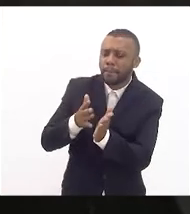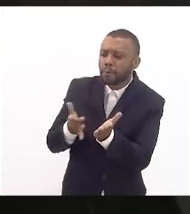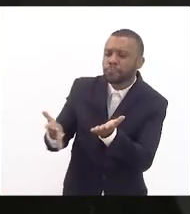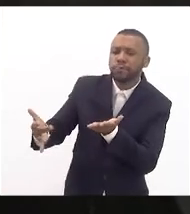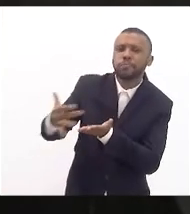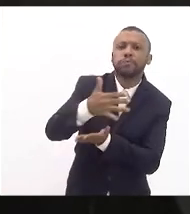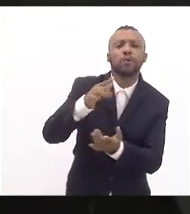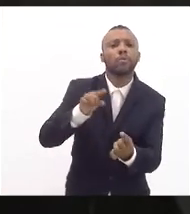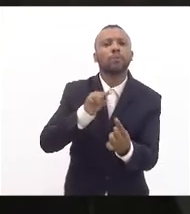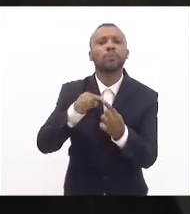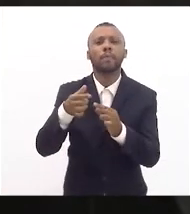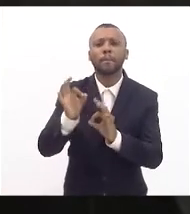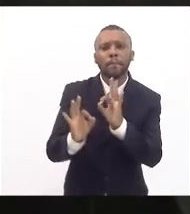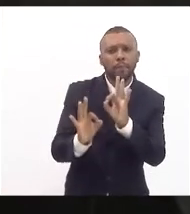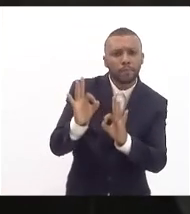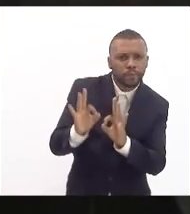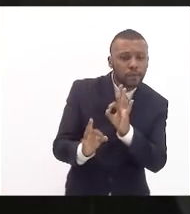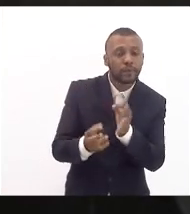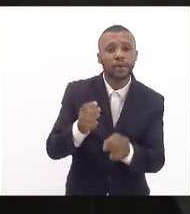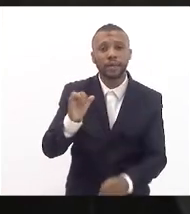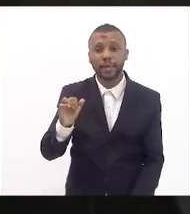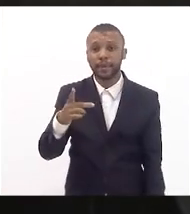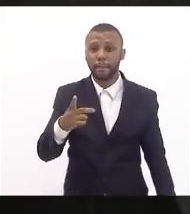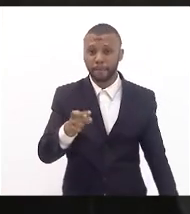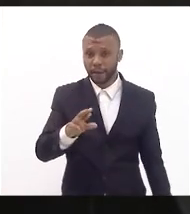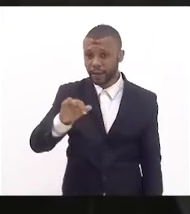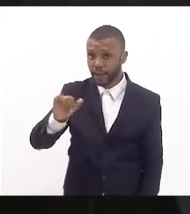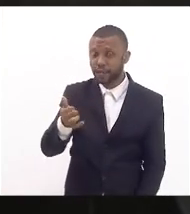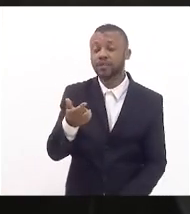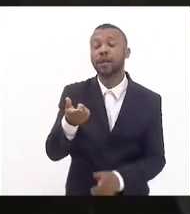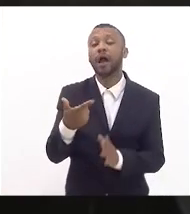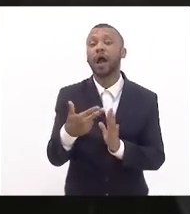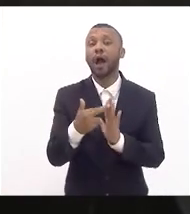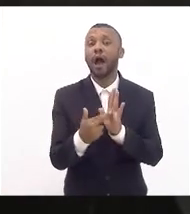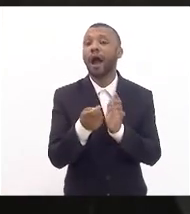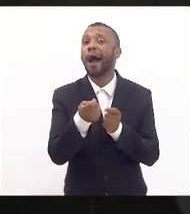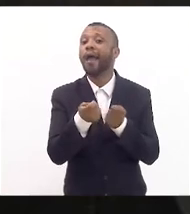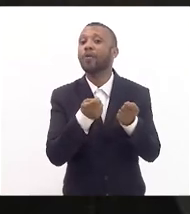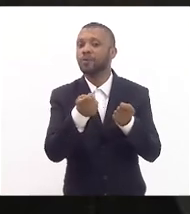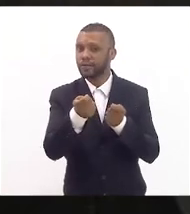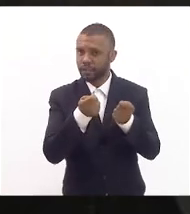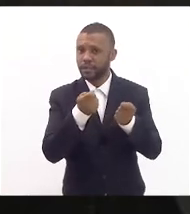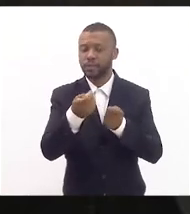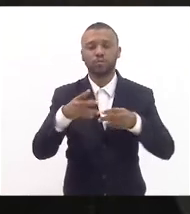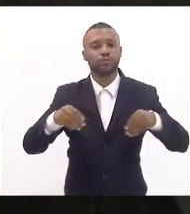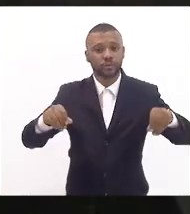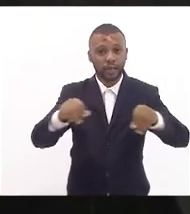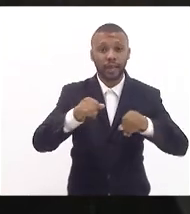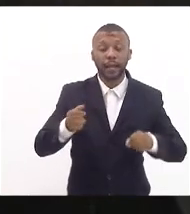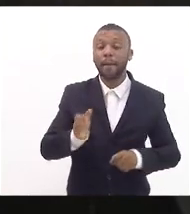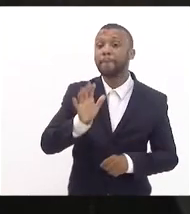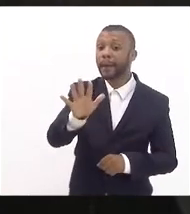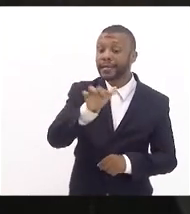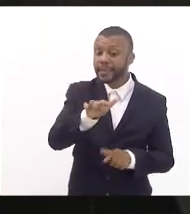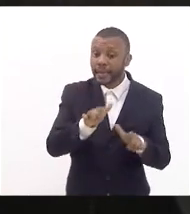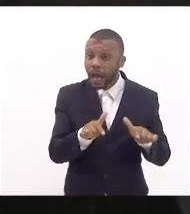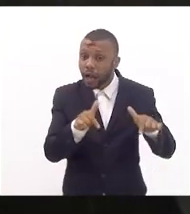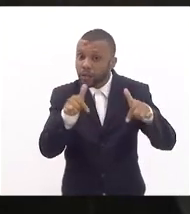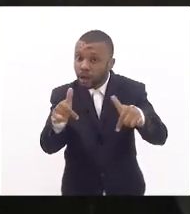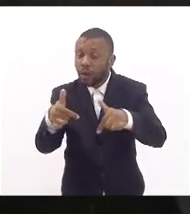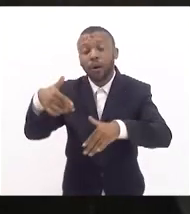feito pelo ITERJ a regularização fundiária, quando este ato ele é